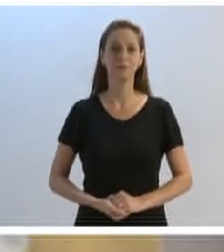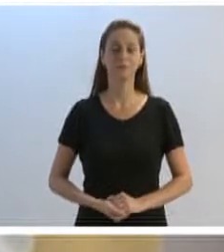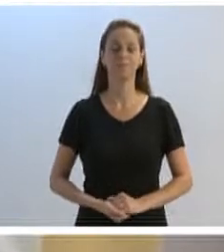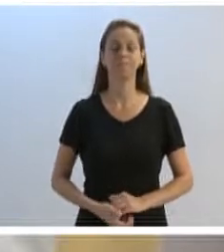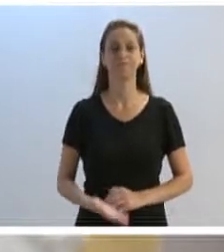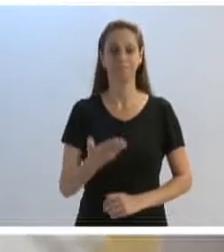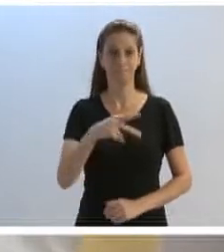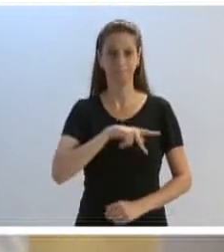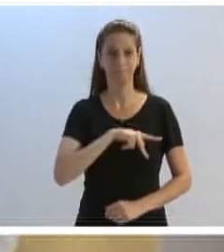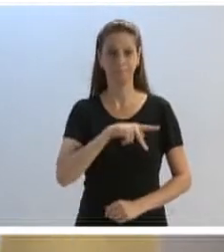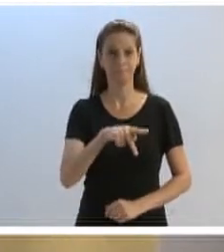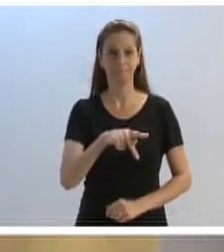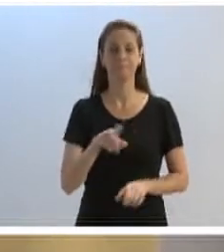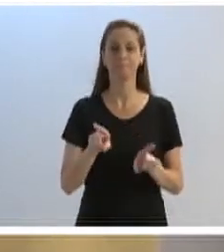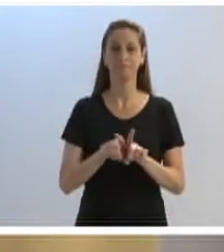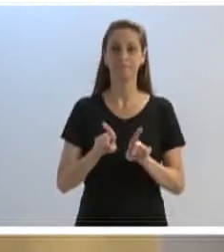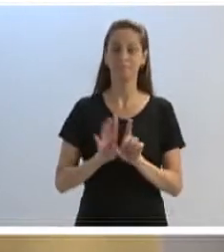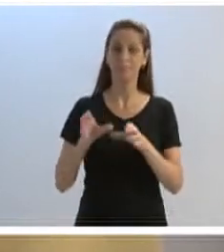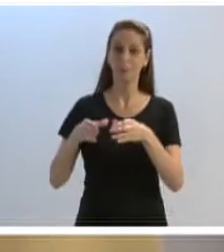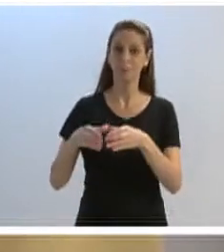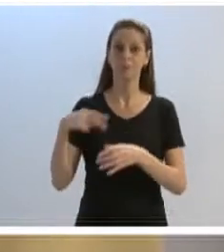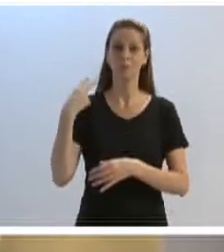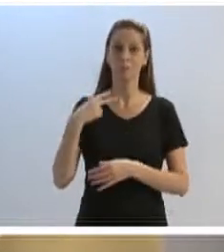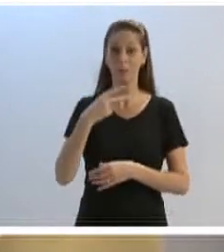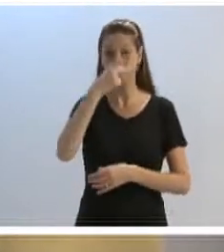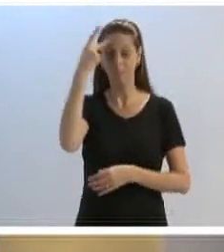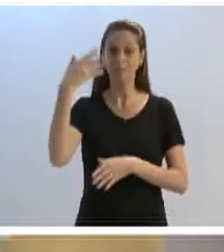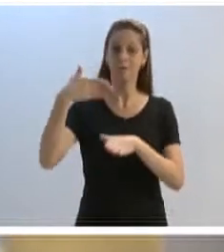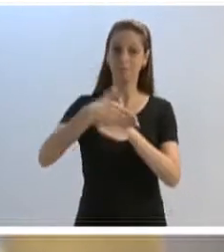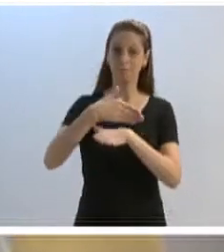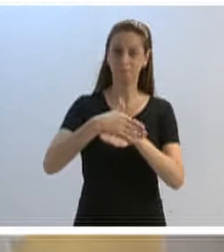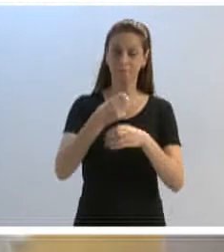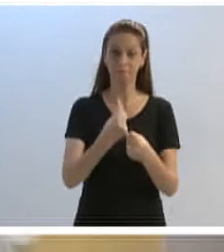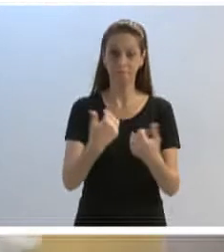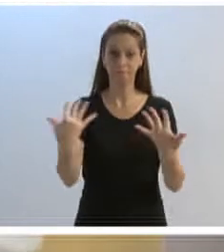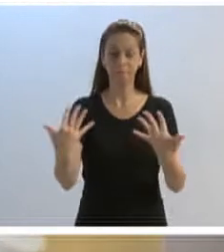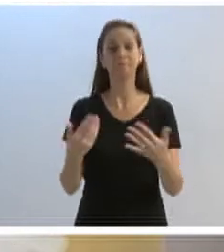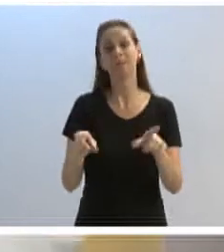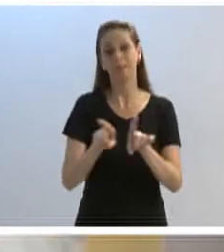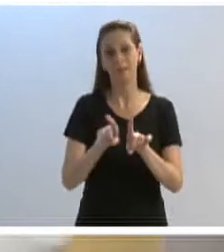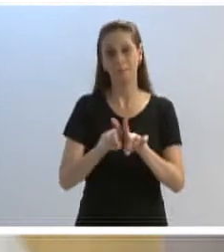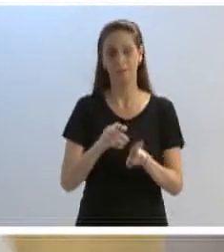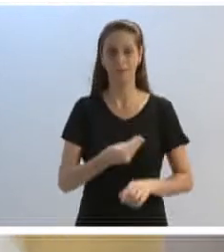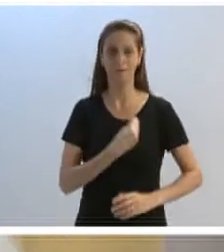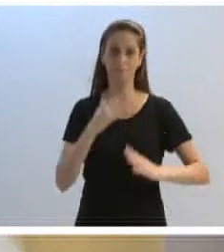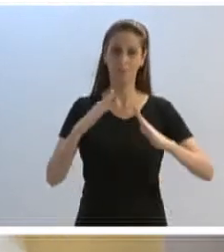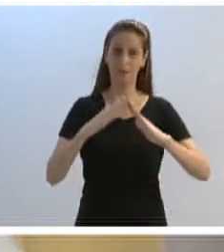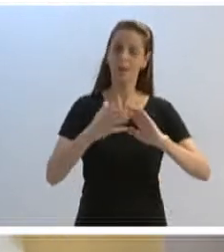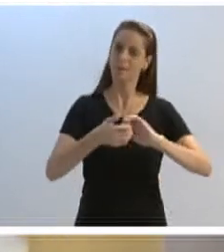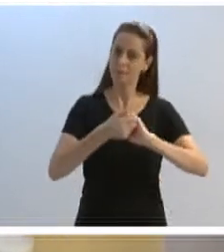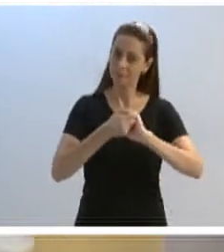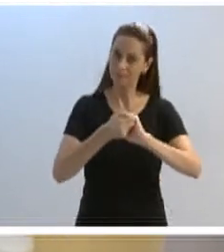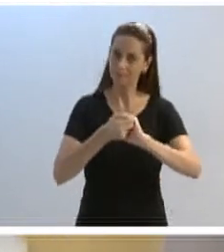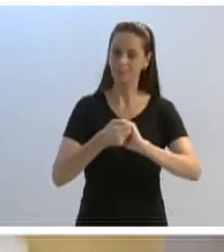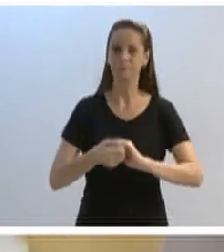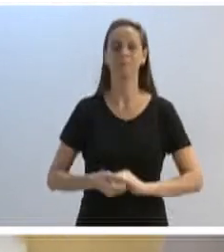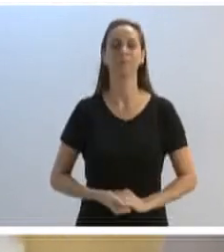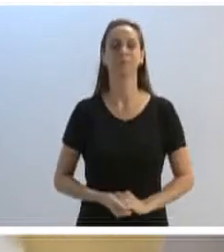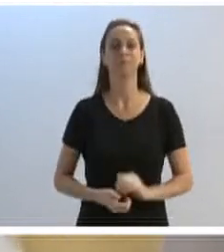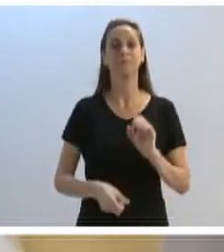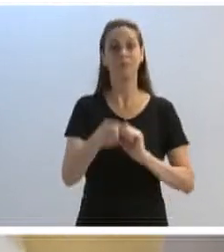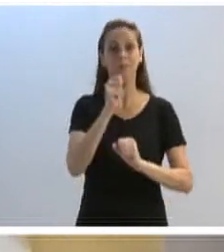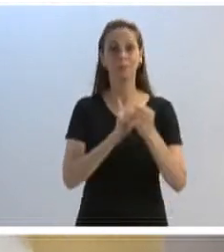Senhor presidente, senhores vereadores, convidados acompanham nesse plenário também em vossos lares, meus cumprimentos.